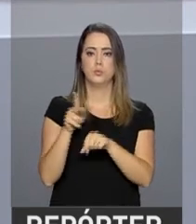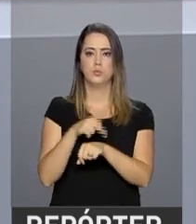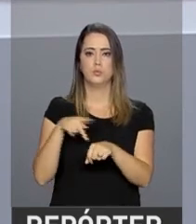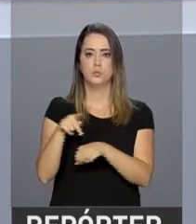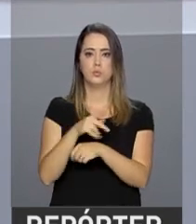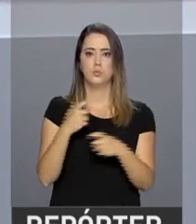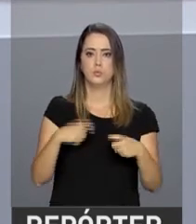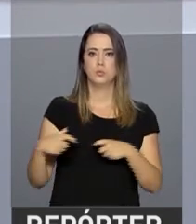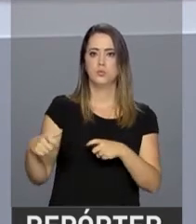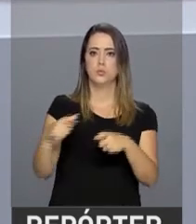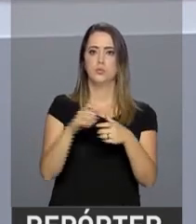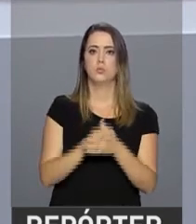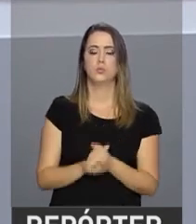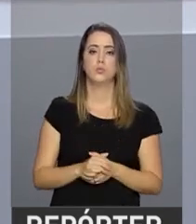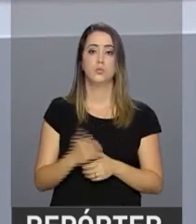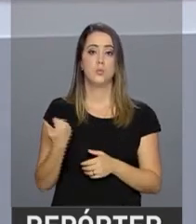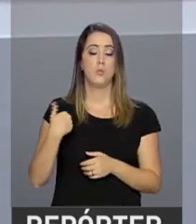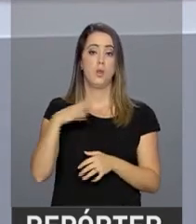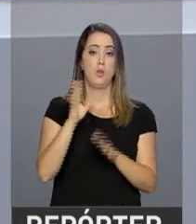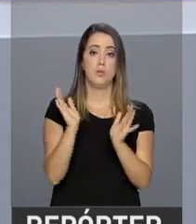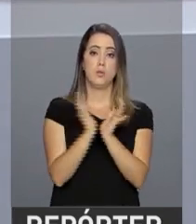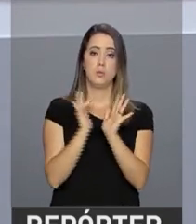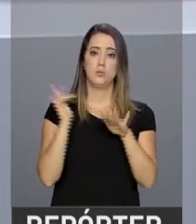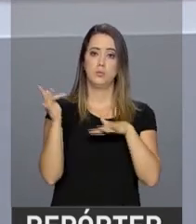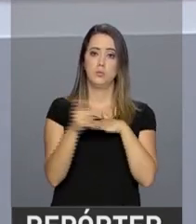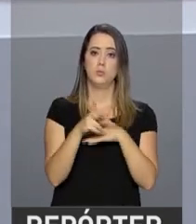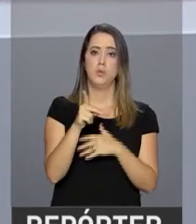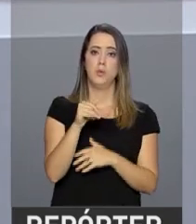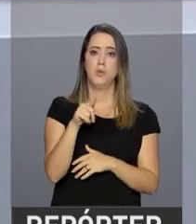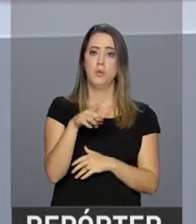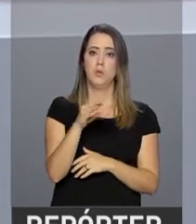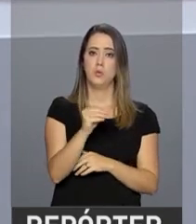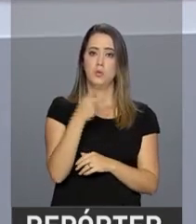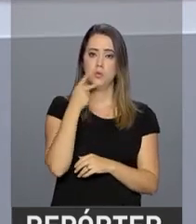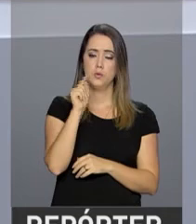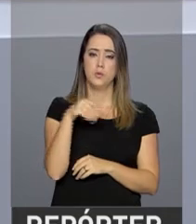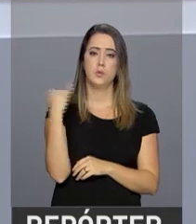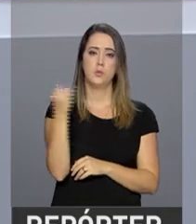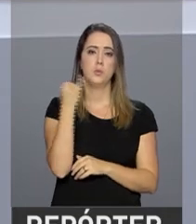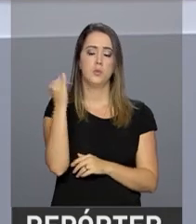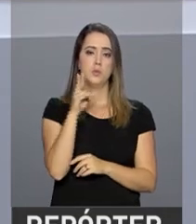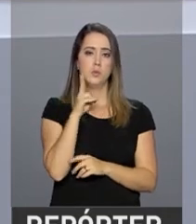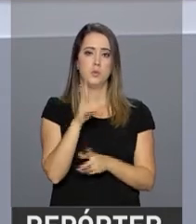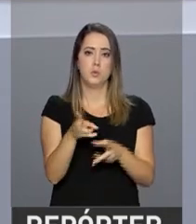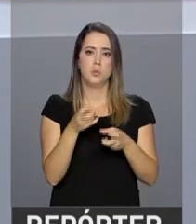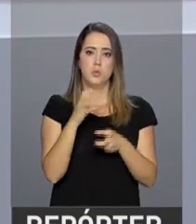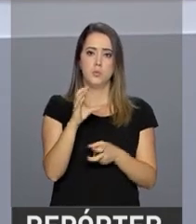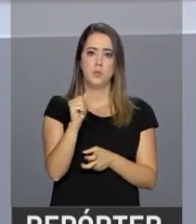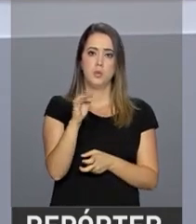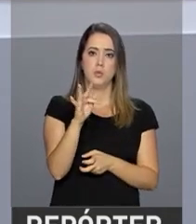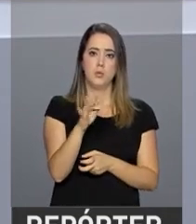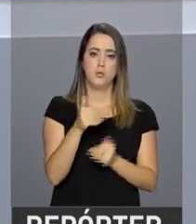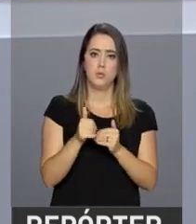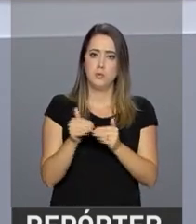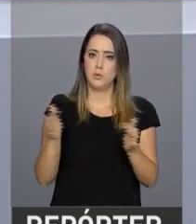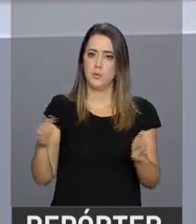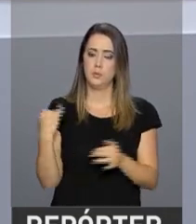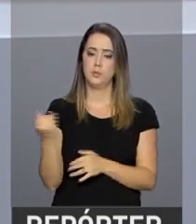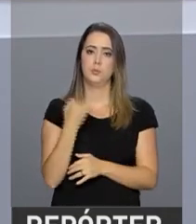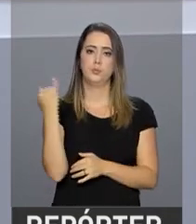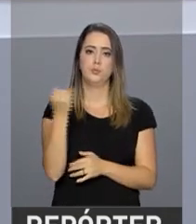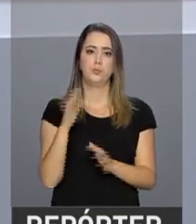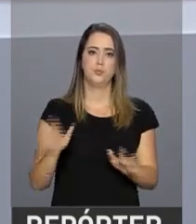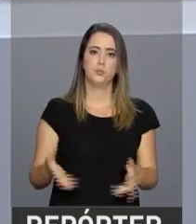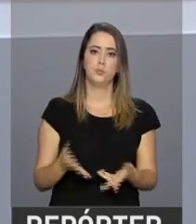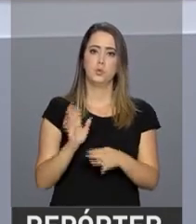integração dos países da região nas redes sociais de oliveira disse que é importante notar que o caf está ampliando a importância